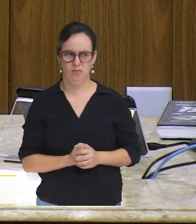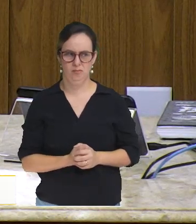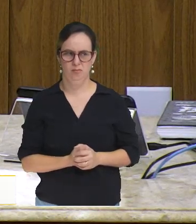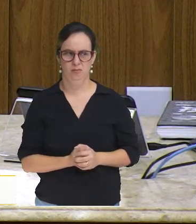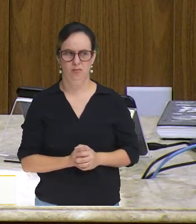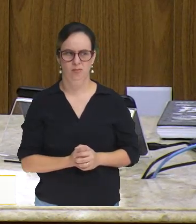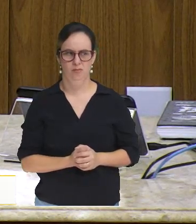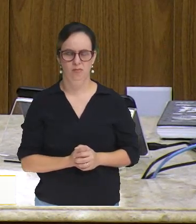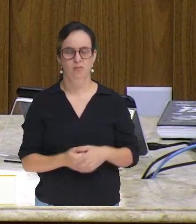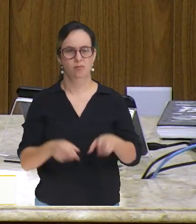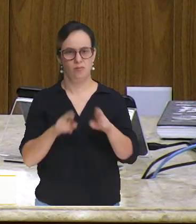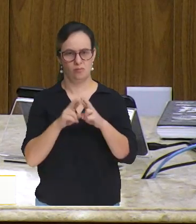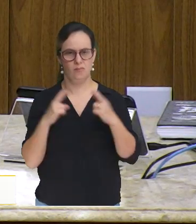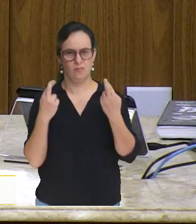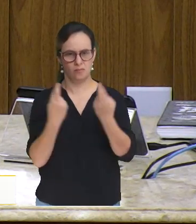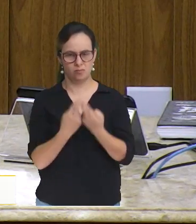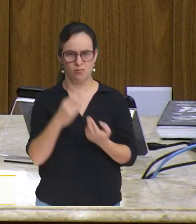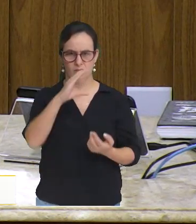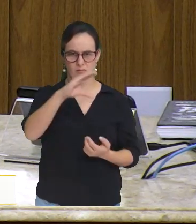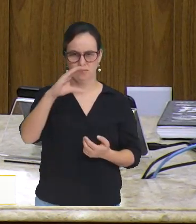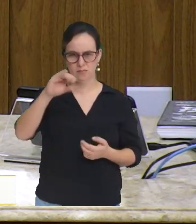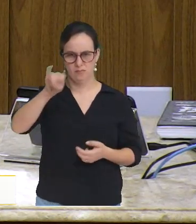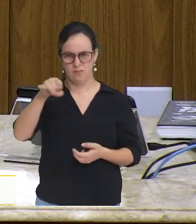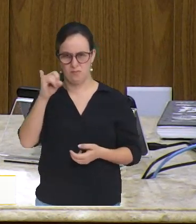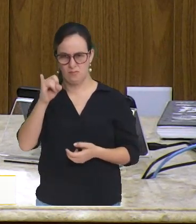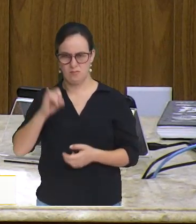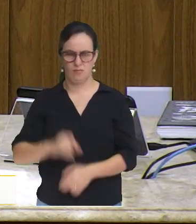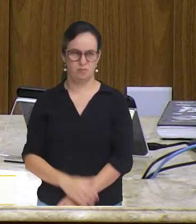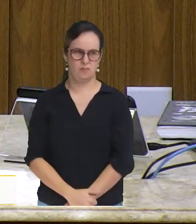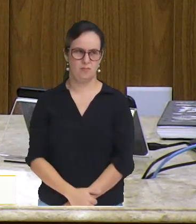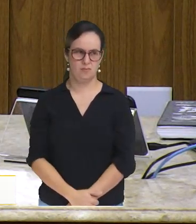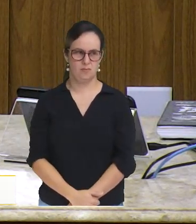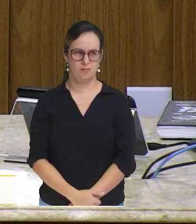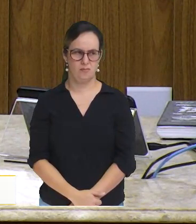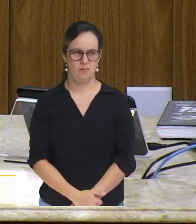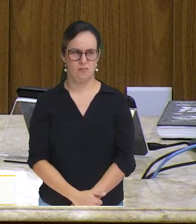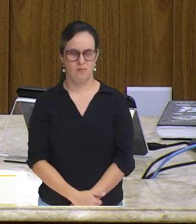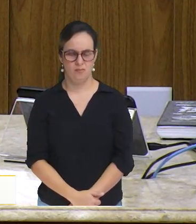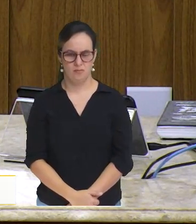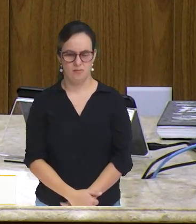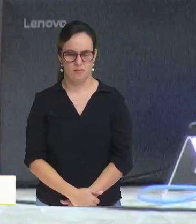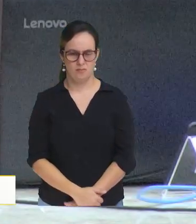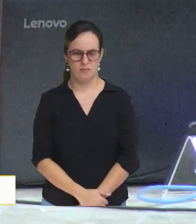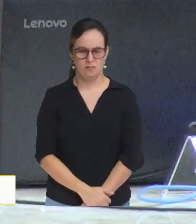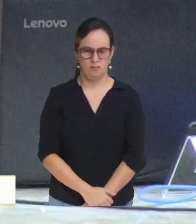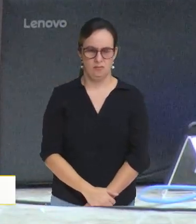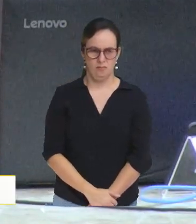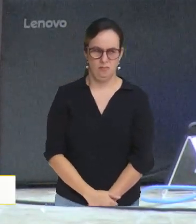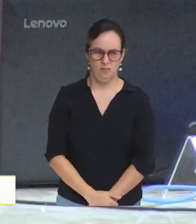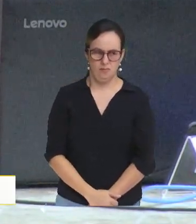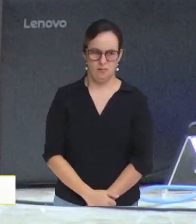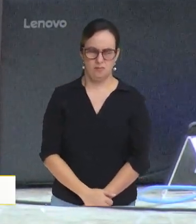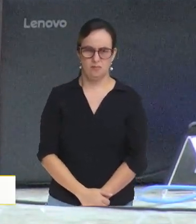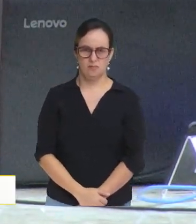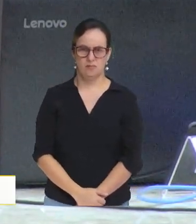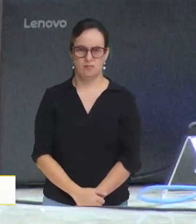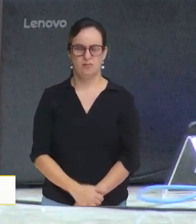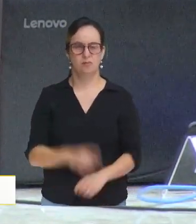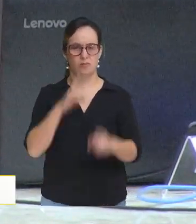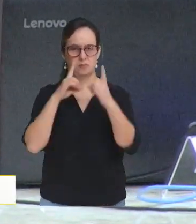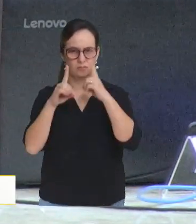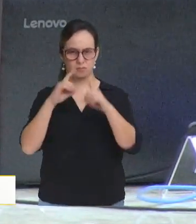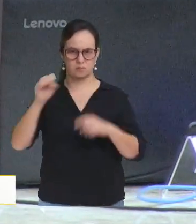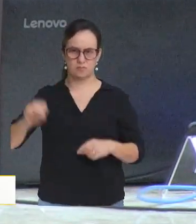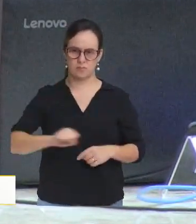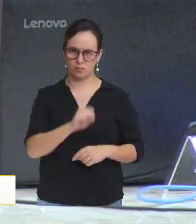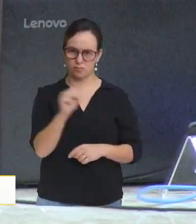na reunião da Comissão de Constituição e Justiça. Isso. Reserva meu tempo, senhor presidente. Continua em discussão o projeto de lei